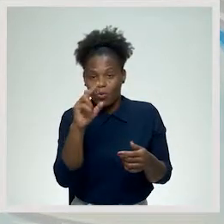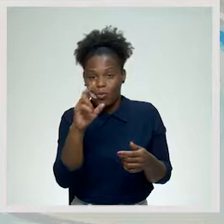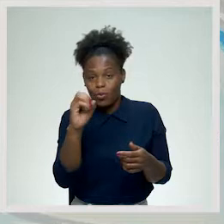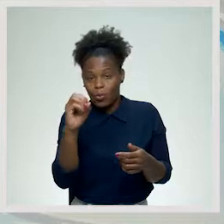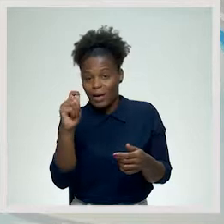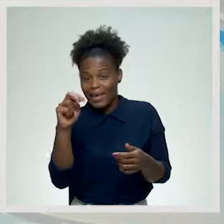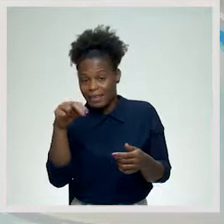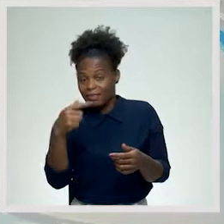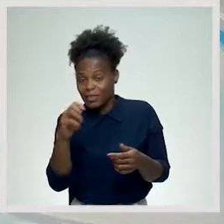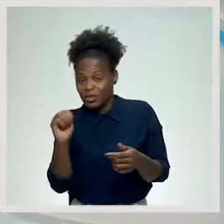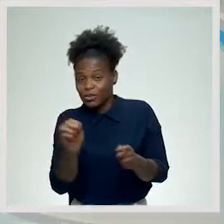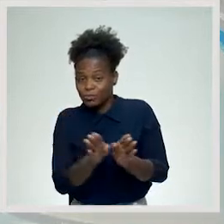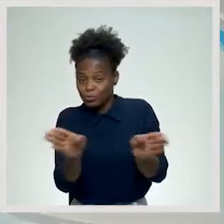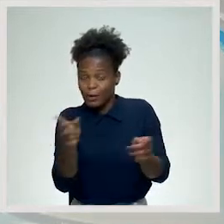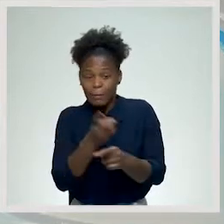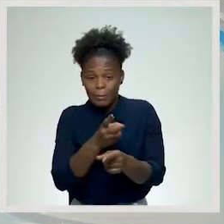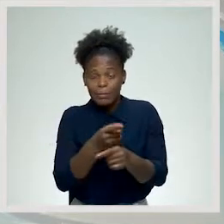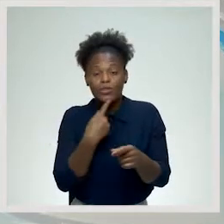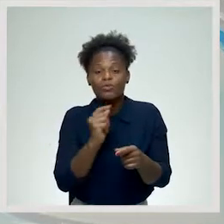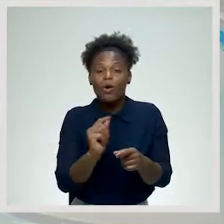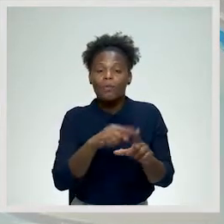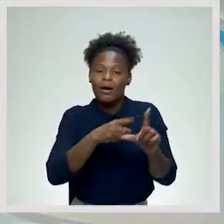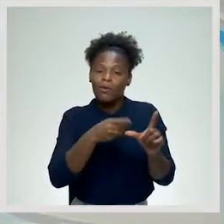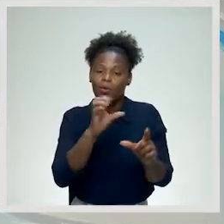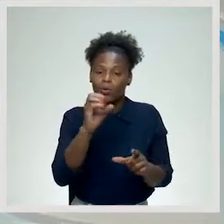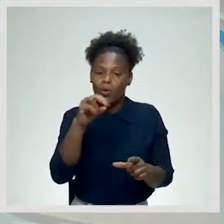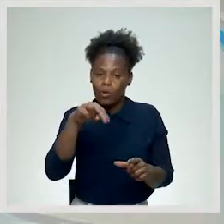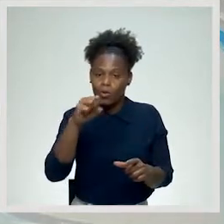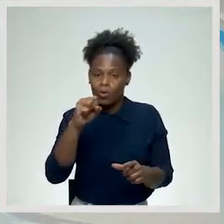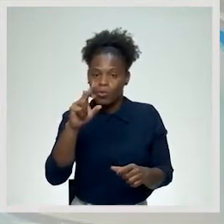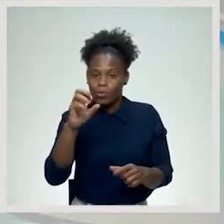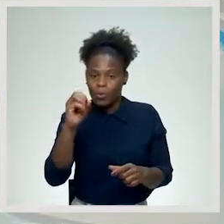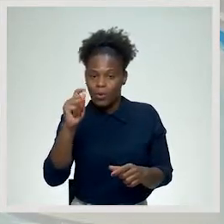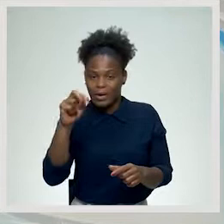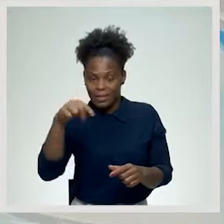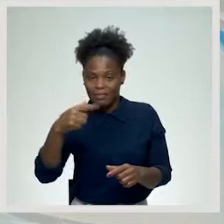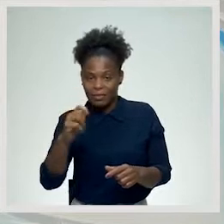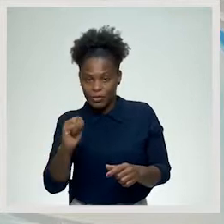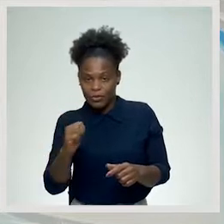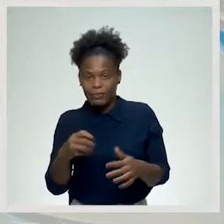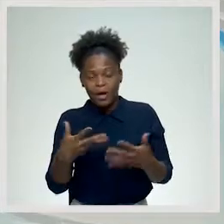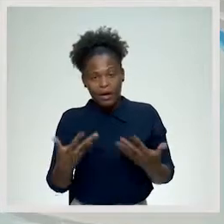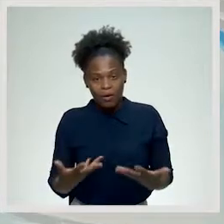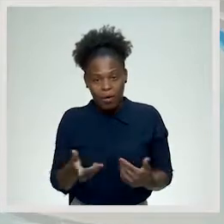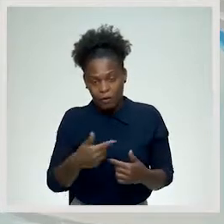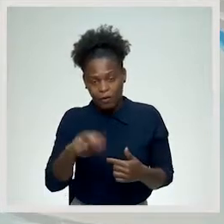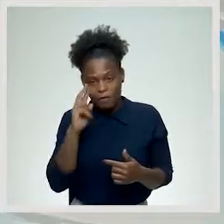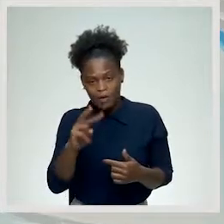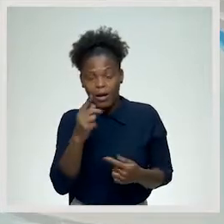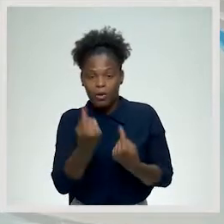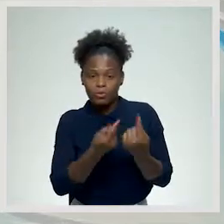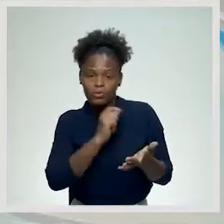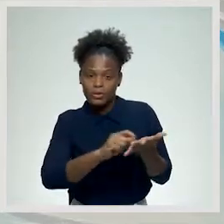a mesma amplitude e logo são congruentes. Muito bem. Agora, nós vamos ver